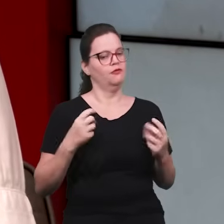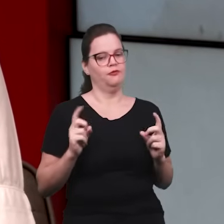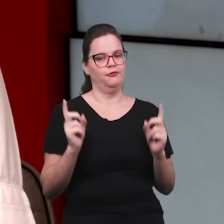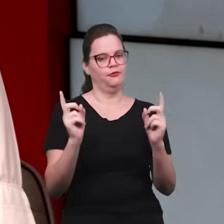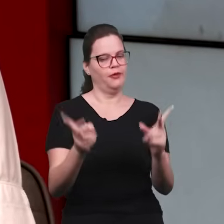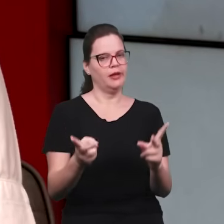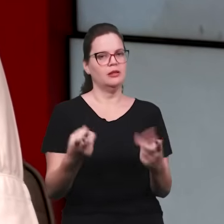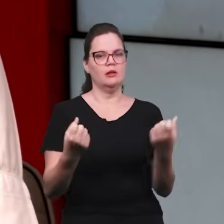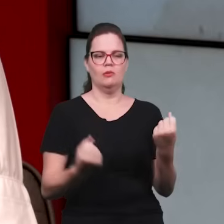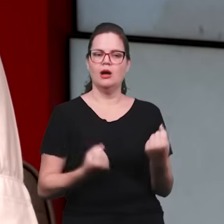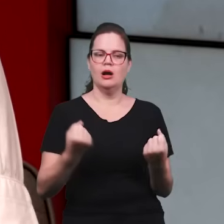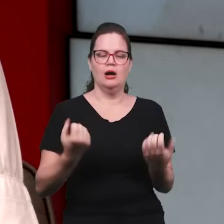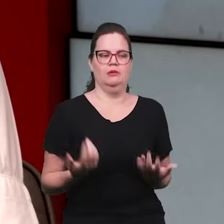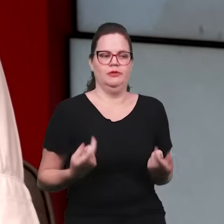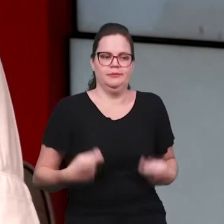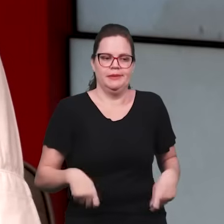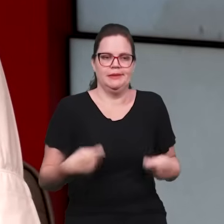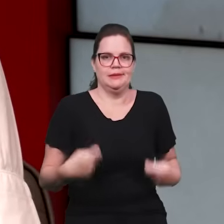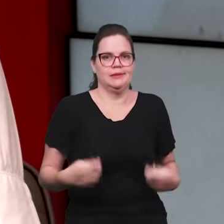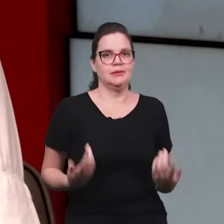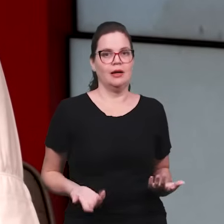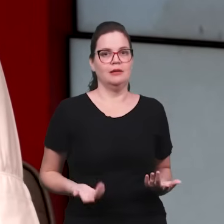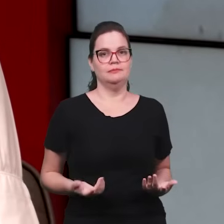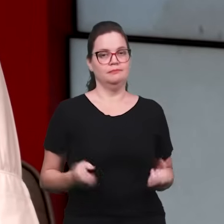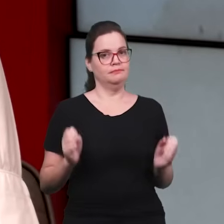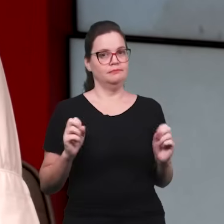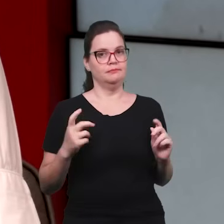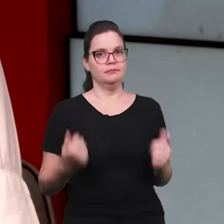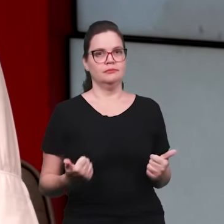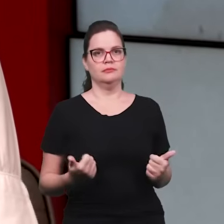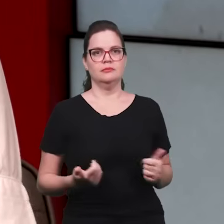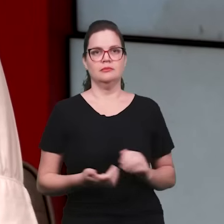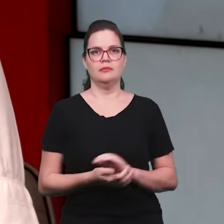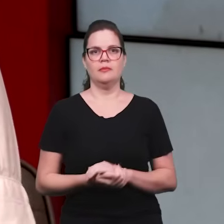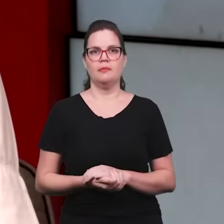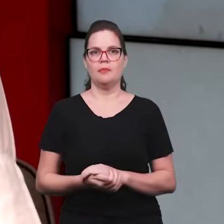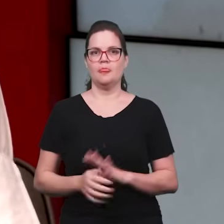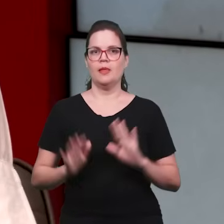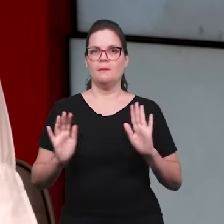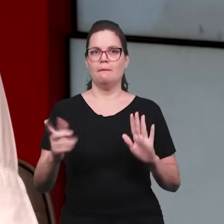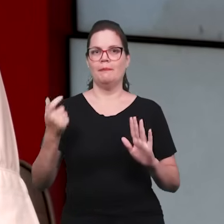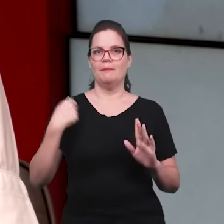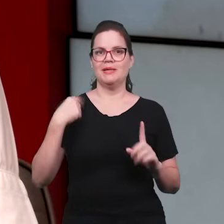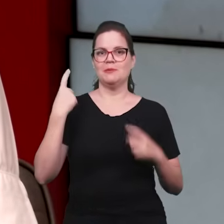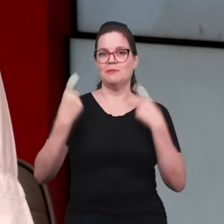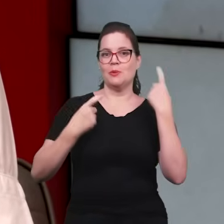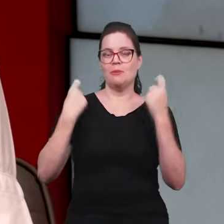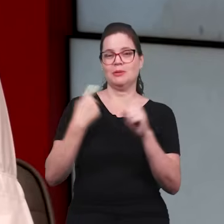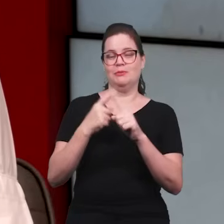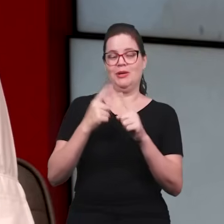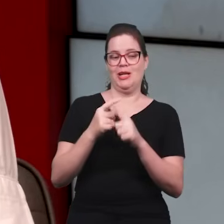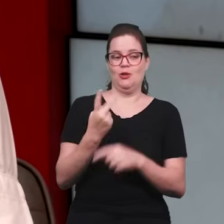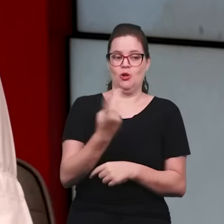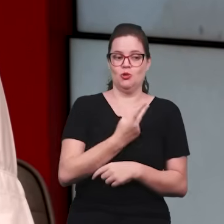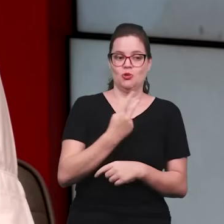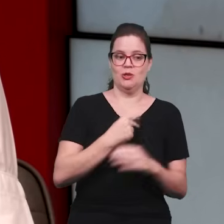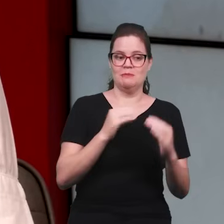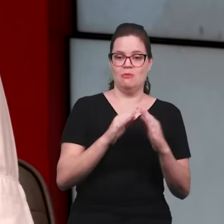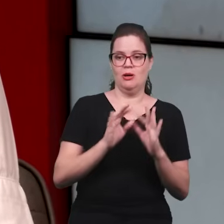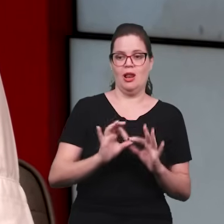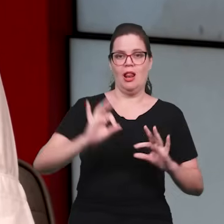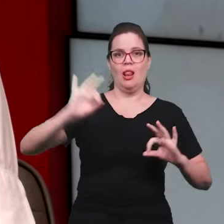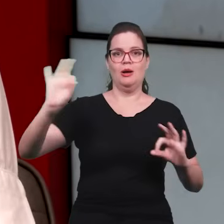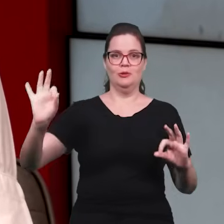um tempo, né, sem o carro. E ele falou assim, mas eu fico preocupado porque eles moravam distante da igreja. E o carro,